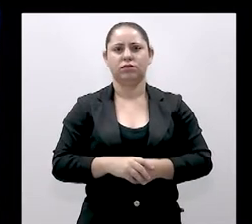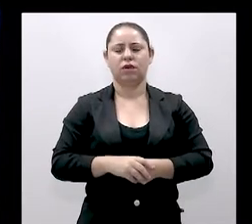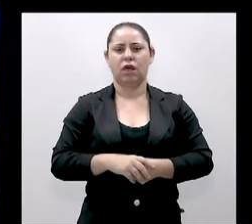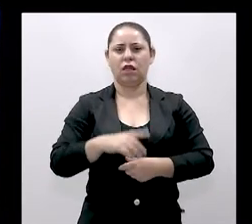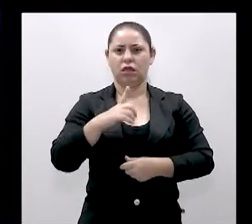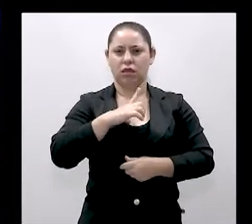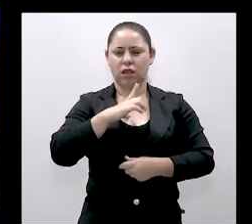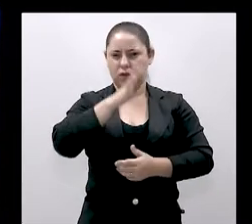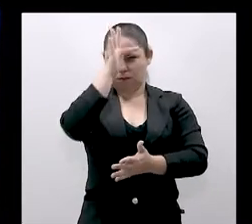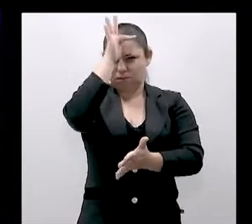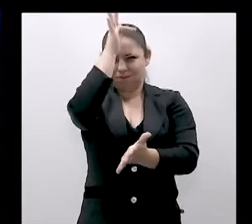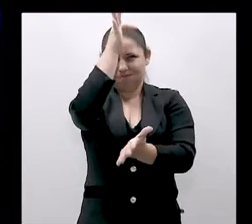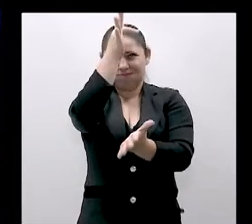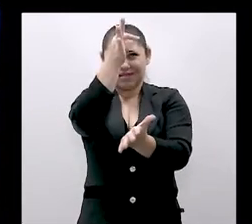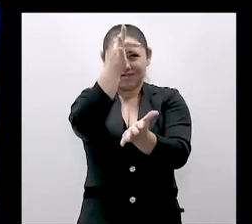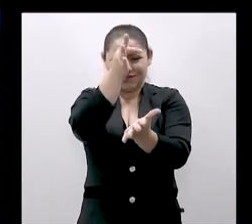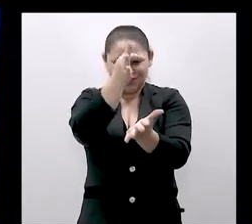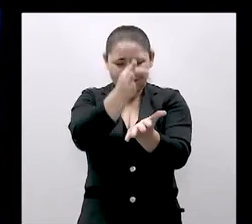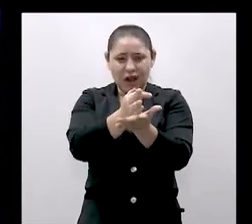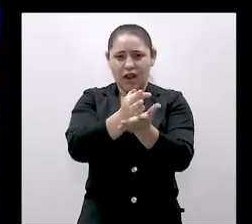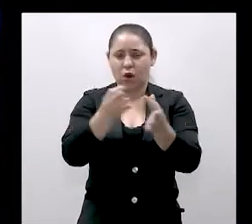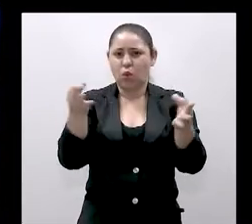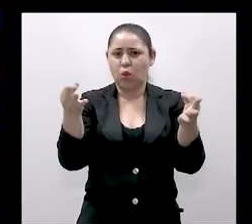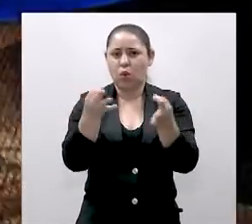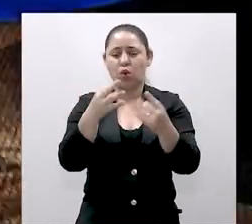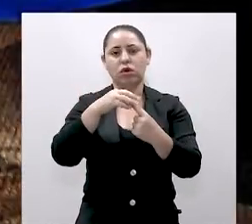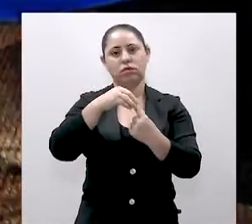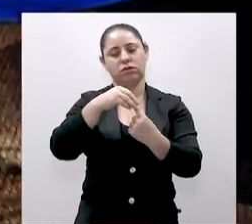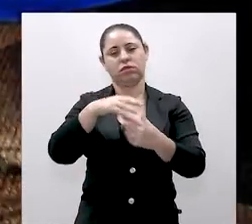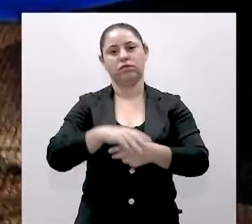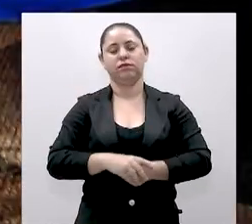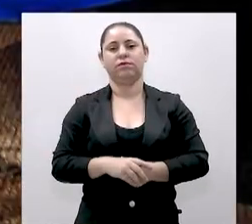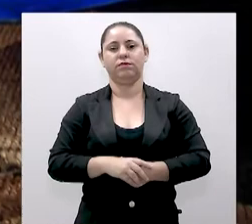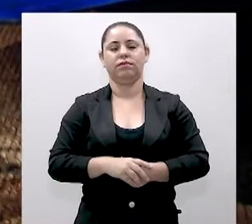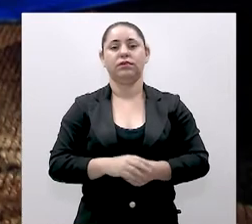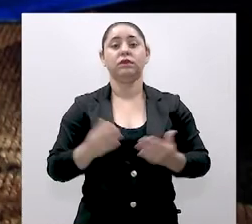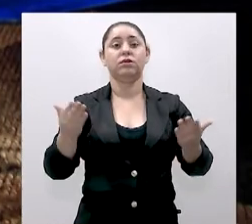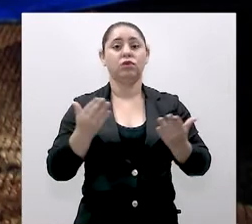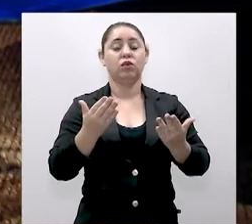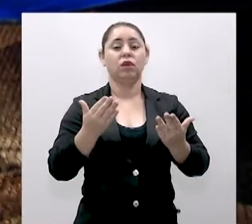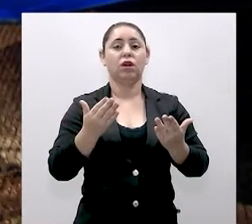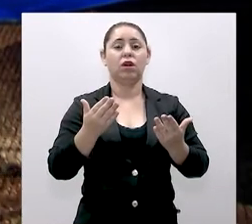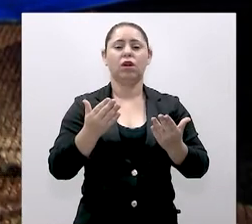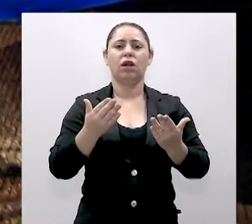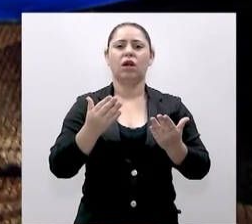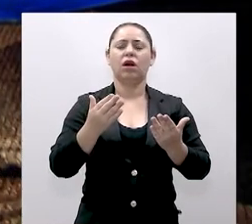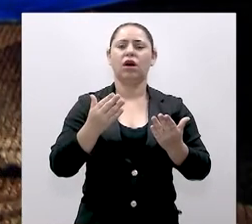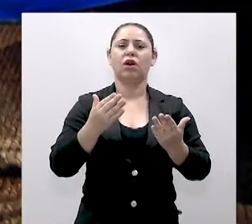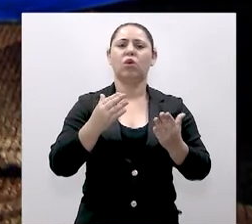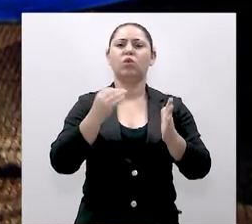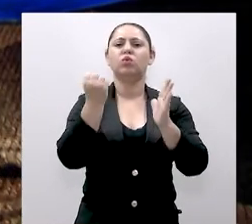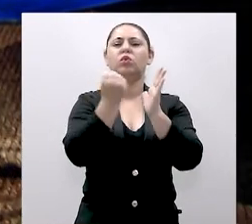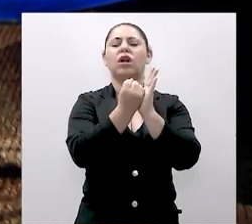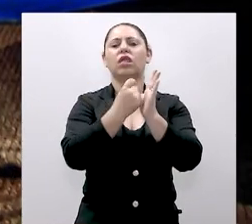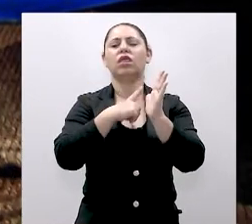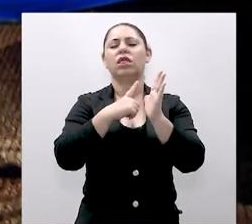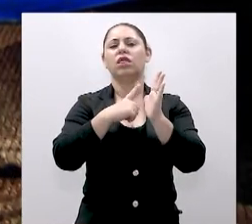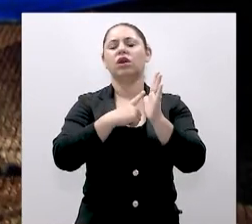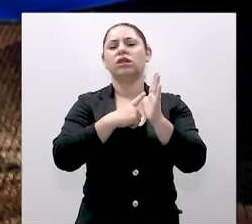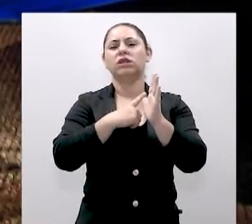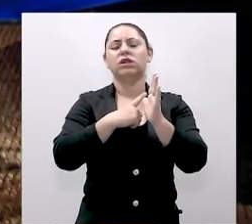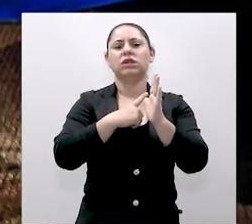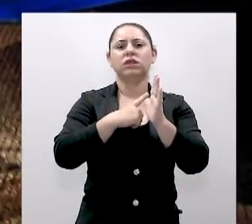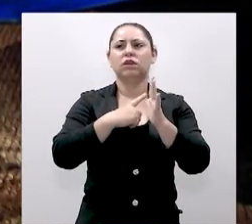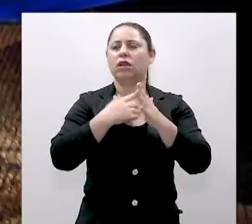de você a dançar Você tem uma tem que ter uma fé inquebrantável senão Dori eu tenho nesse tópico aí o seu chegou